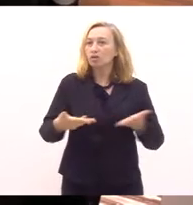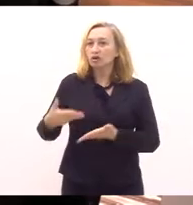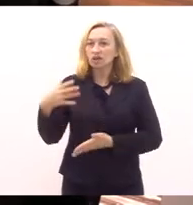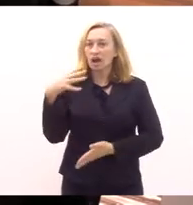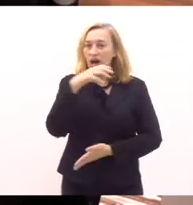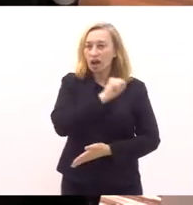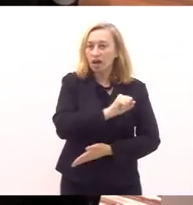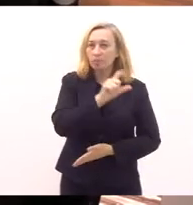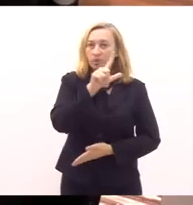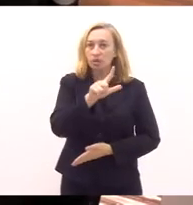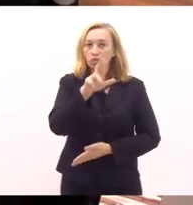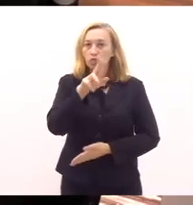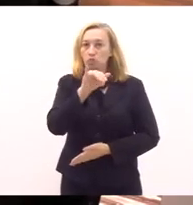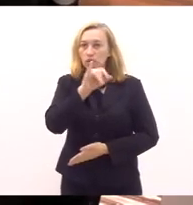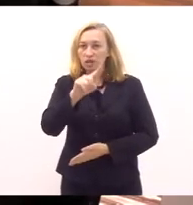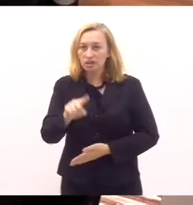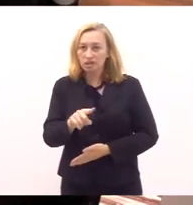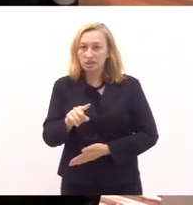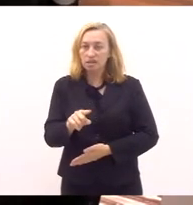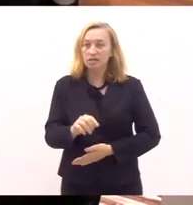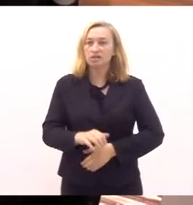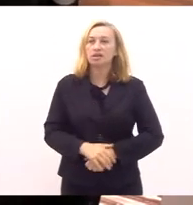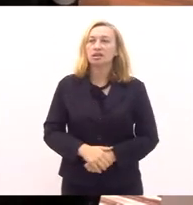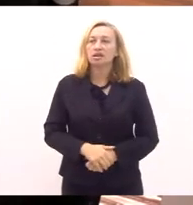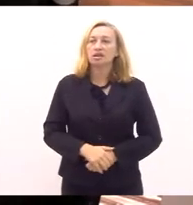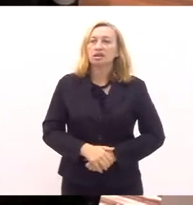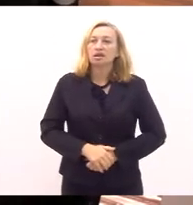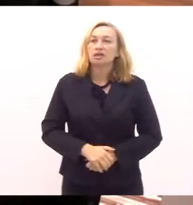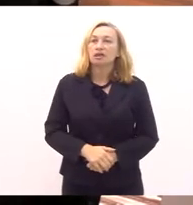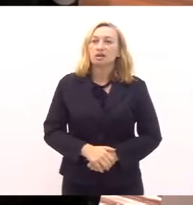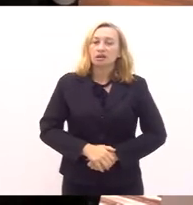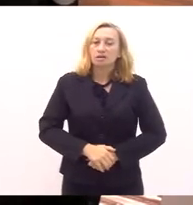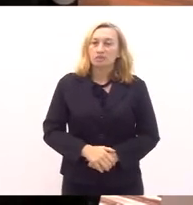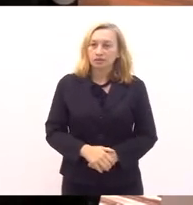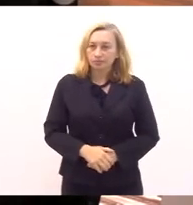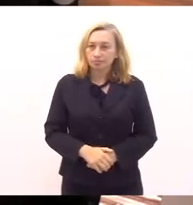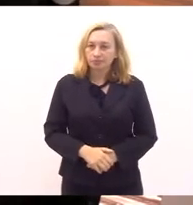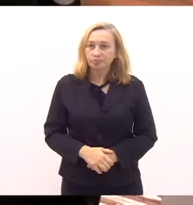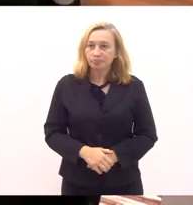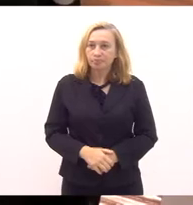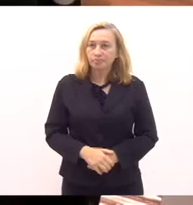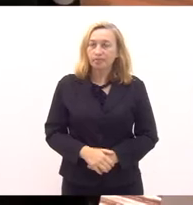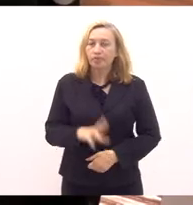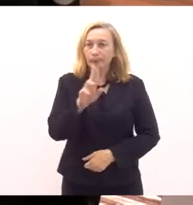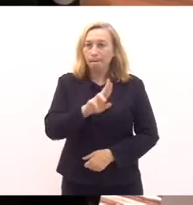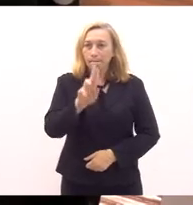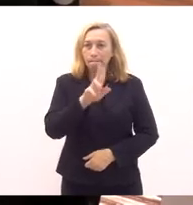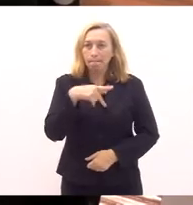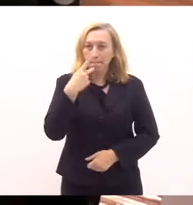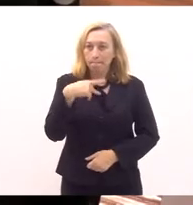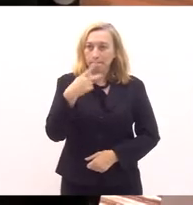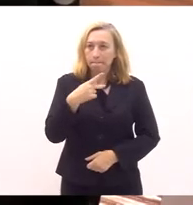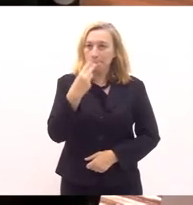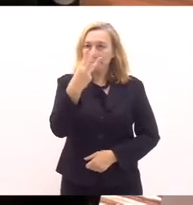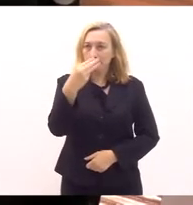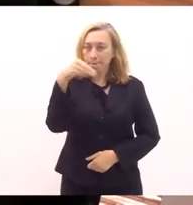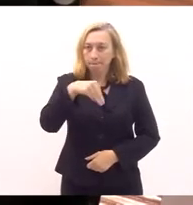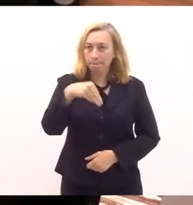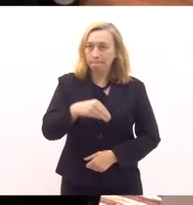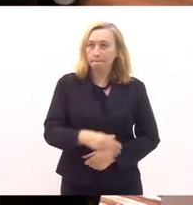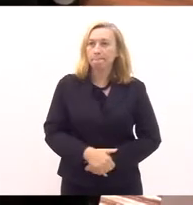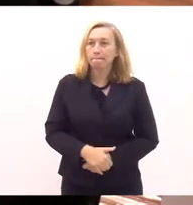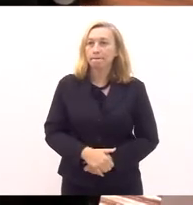imediatamente o Luiz Edmundo, da NCST, para fazer uso da palavra durante